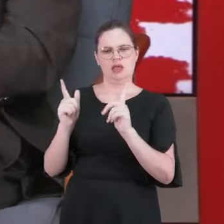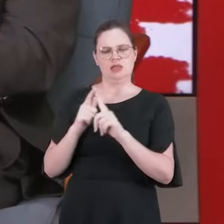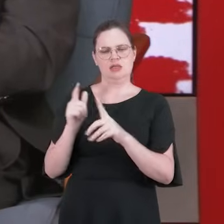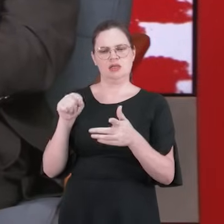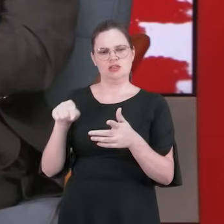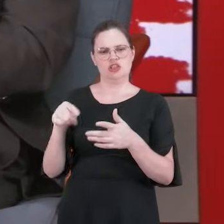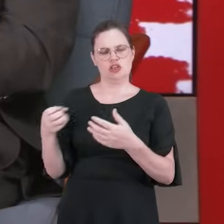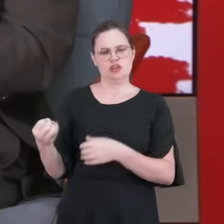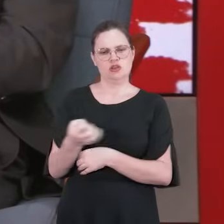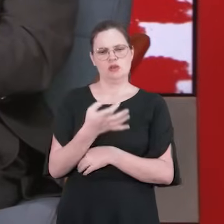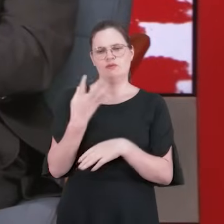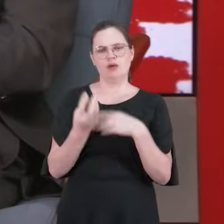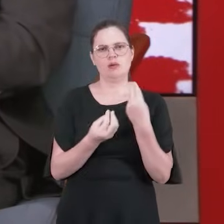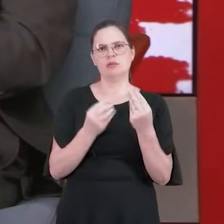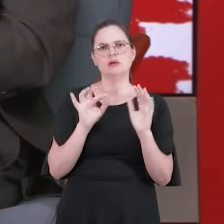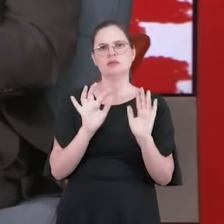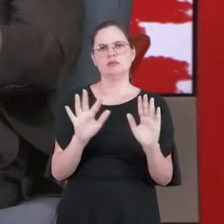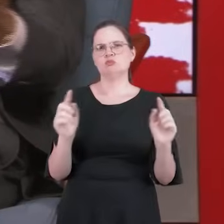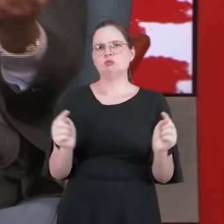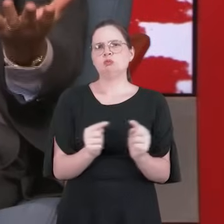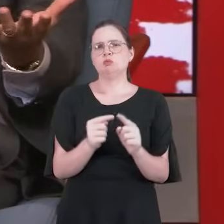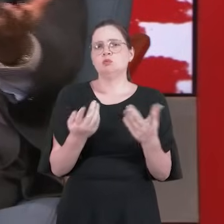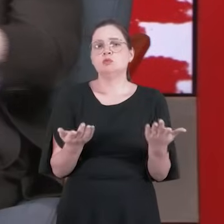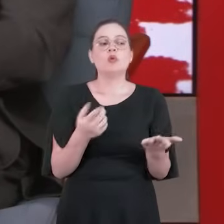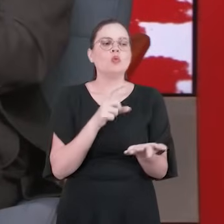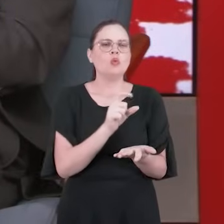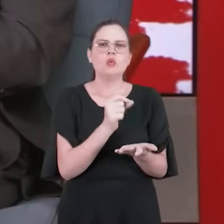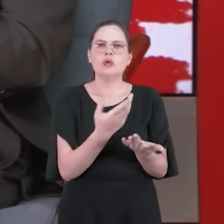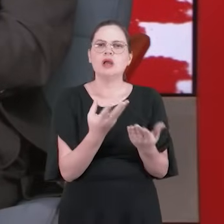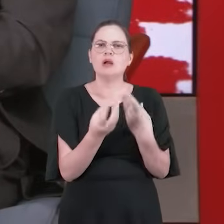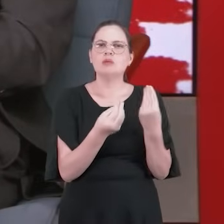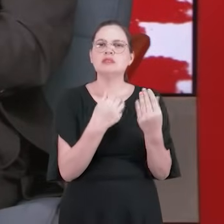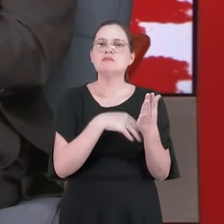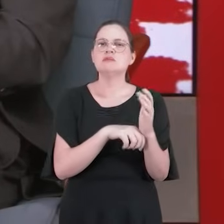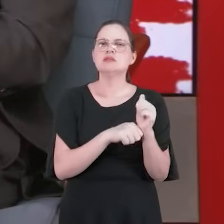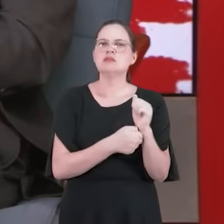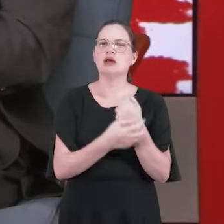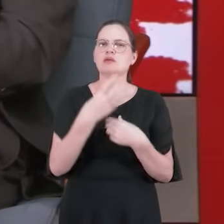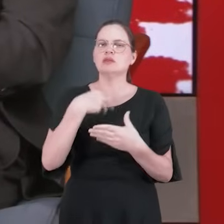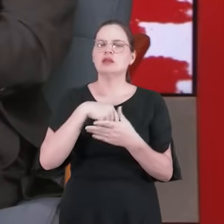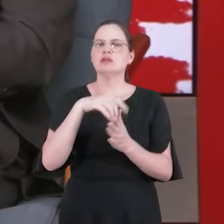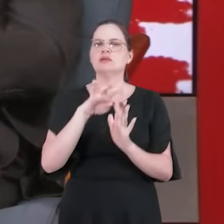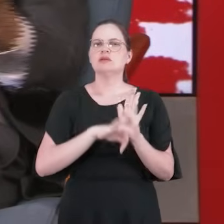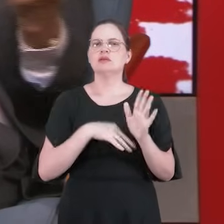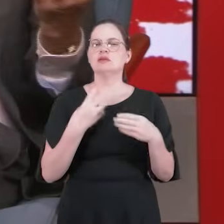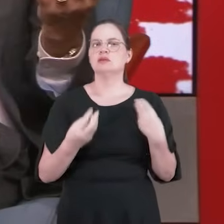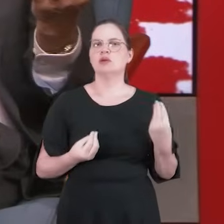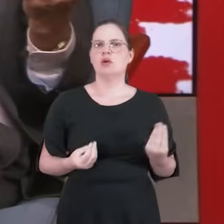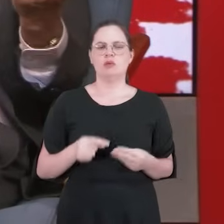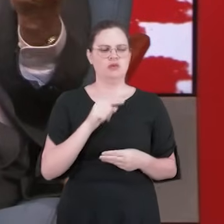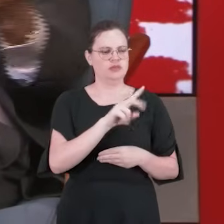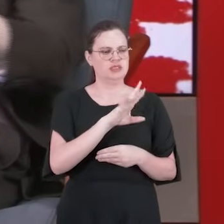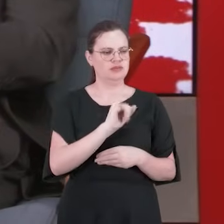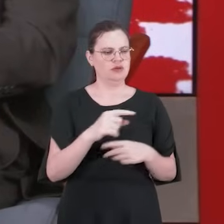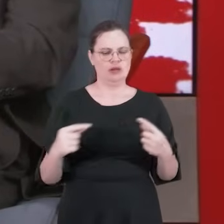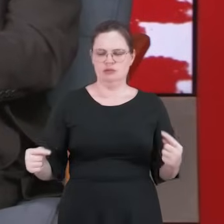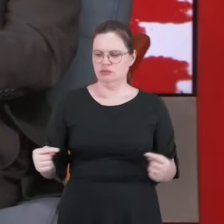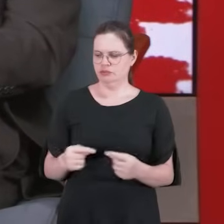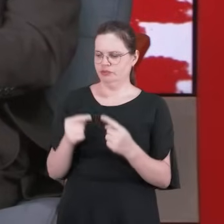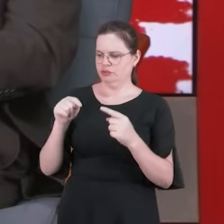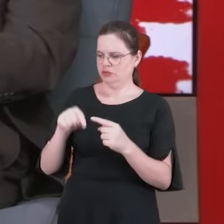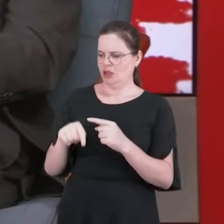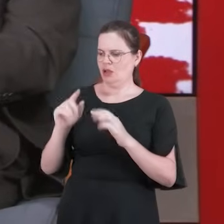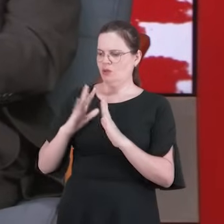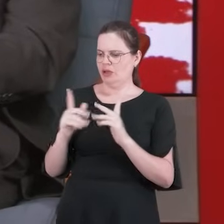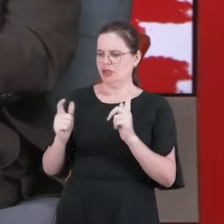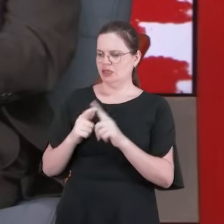dizer isso? O que ia sair dali? Como é que você ia aplicar